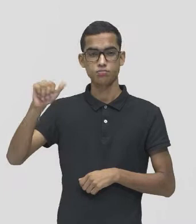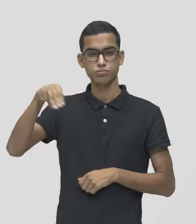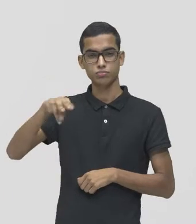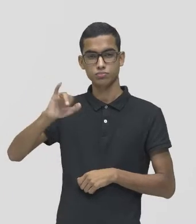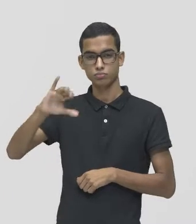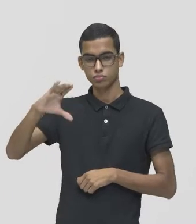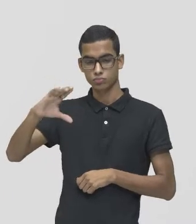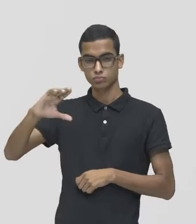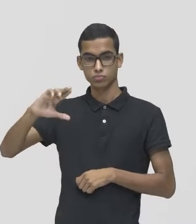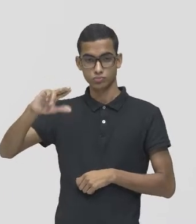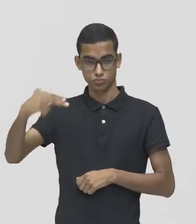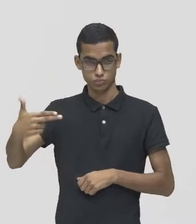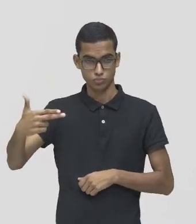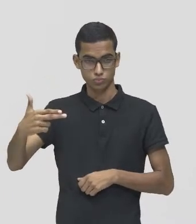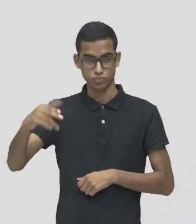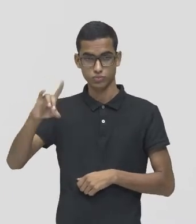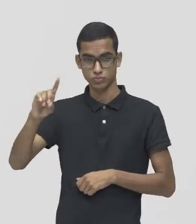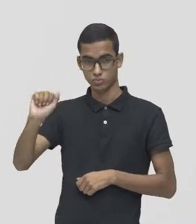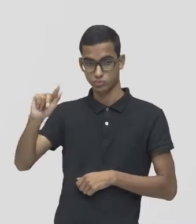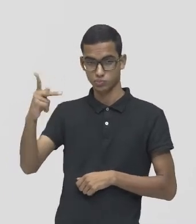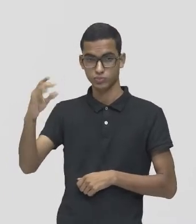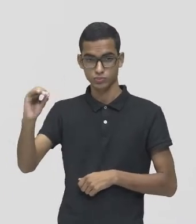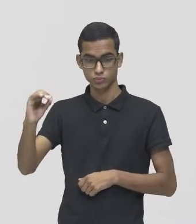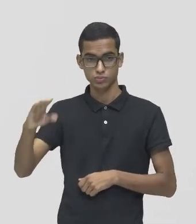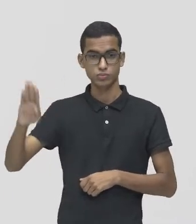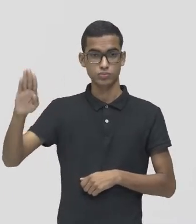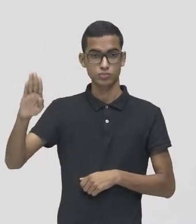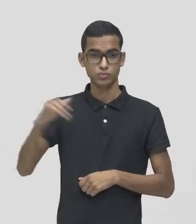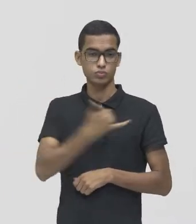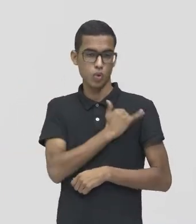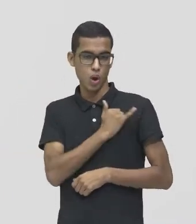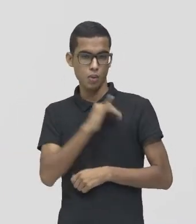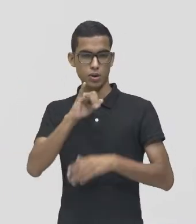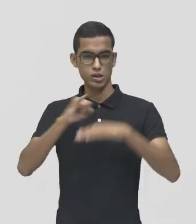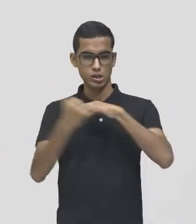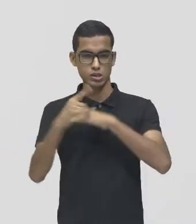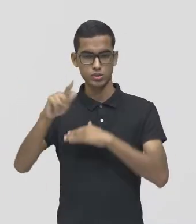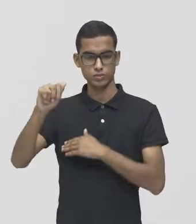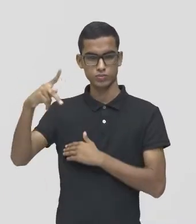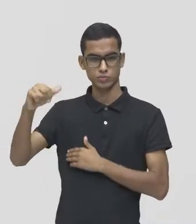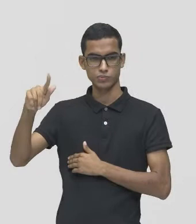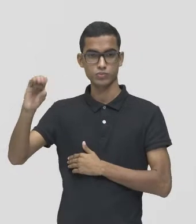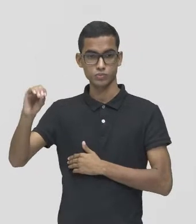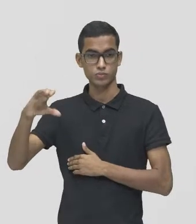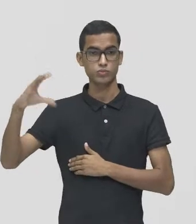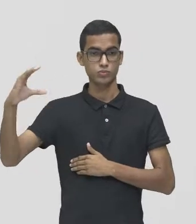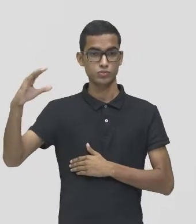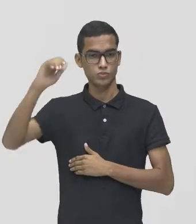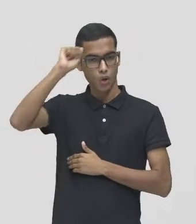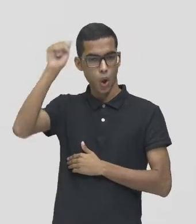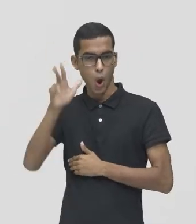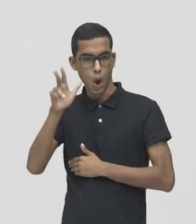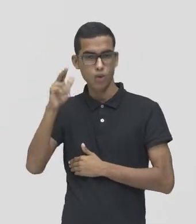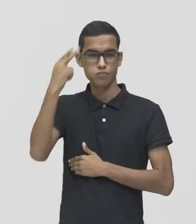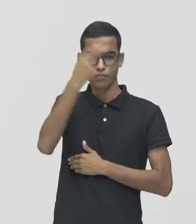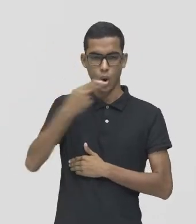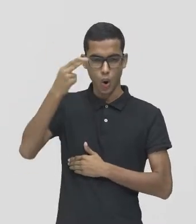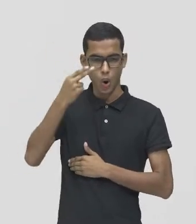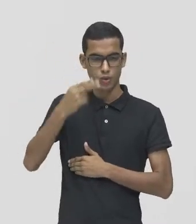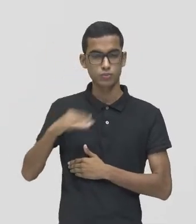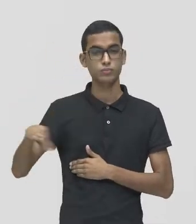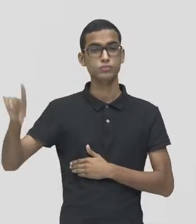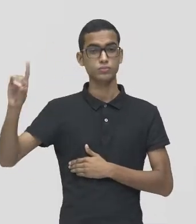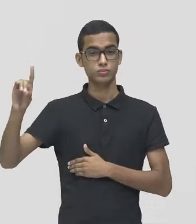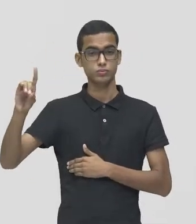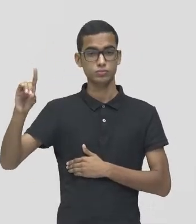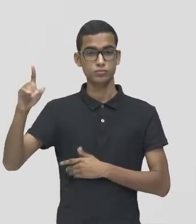Ilhas Galápagos, C. Alasca e Ilhas do Havaí, ou letra D. Bahamas e Ohio. Então, como eu já